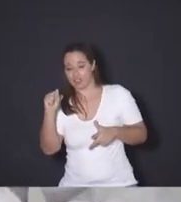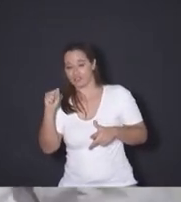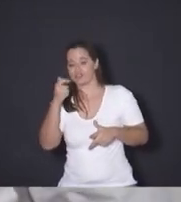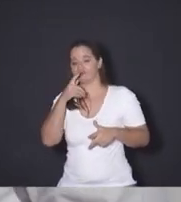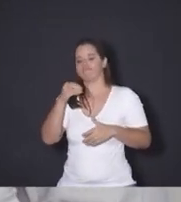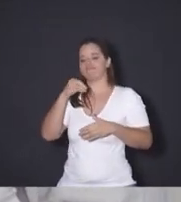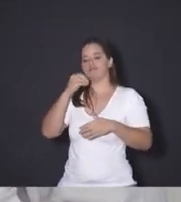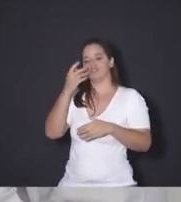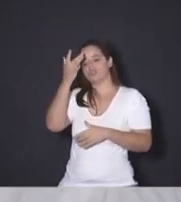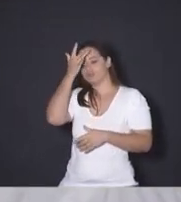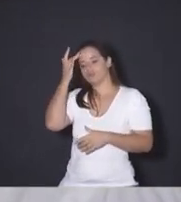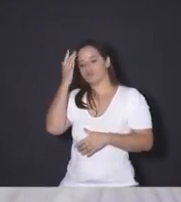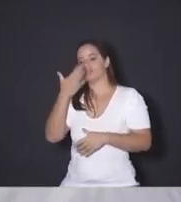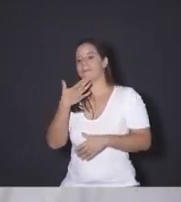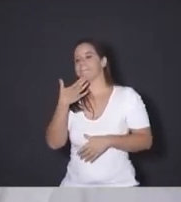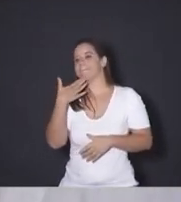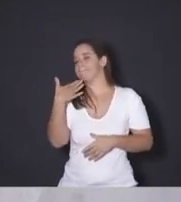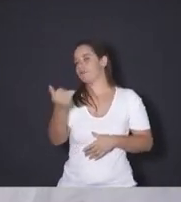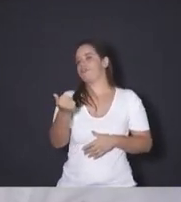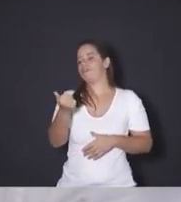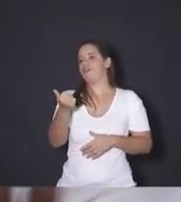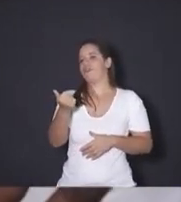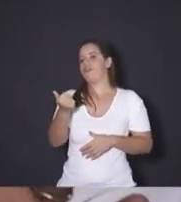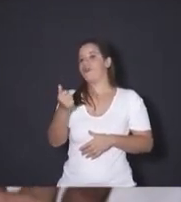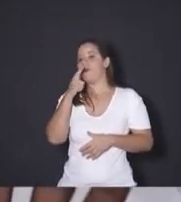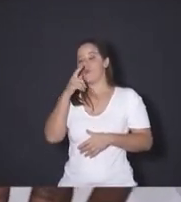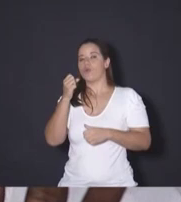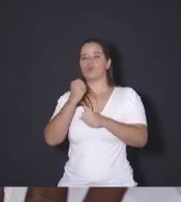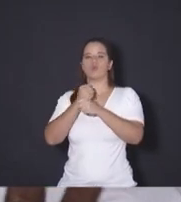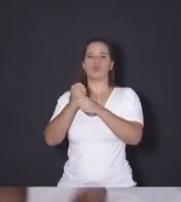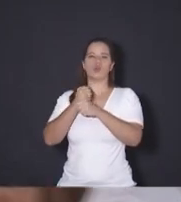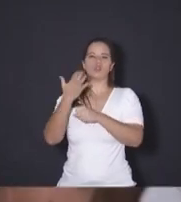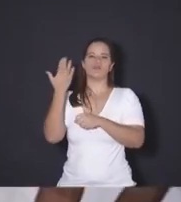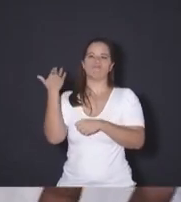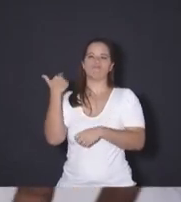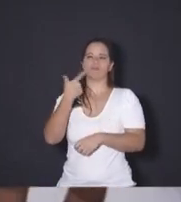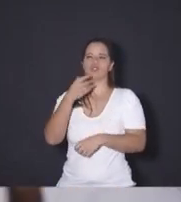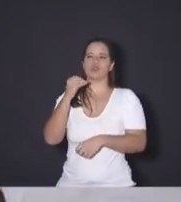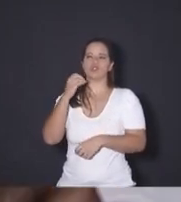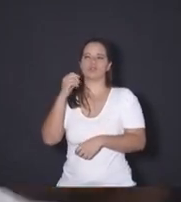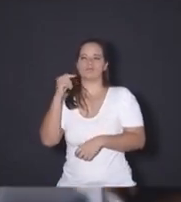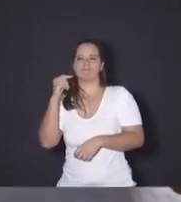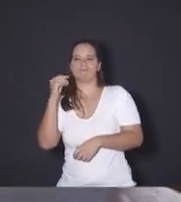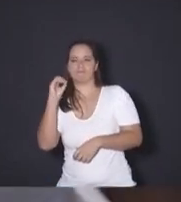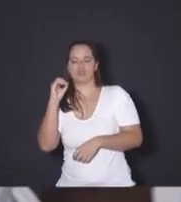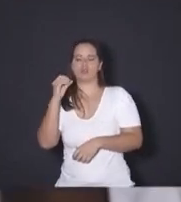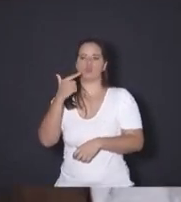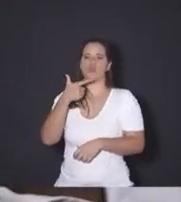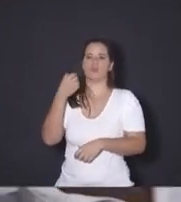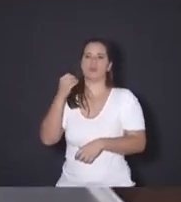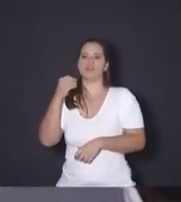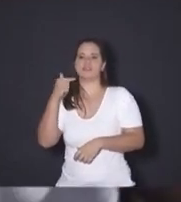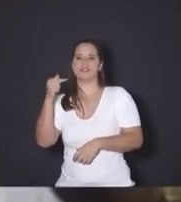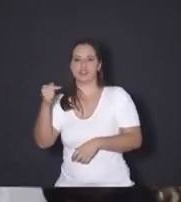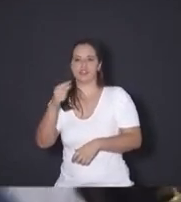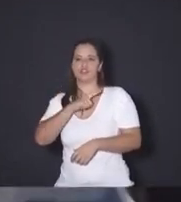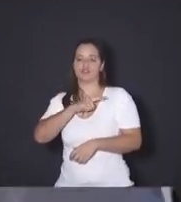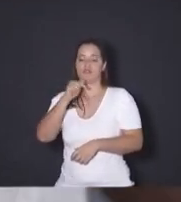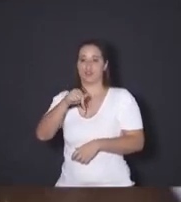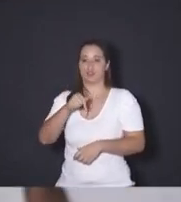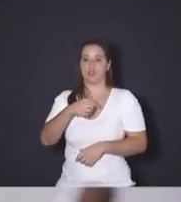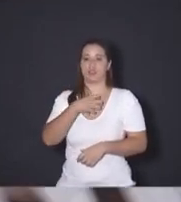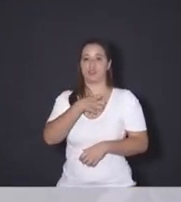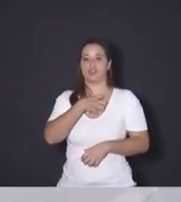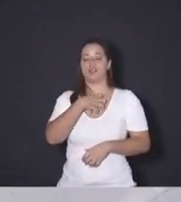melhores né a no ano 2000 2007 houve aqui na bahia em salvador